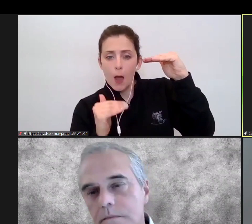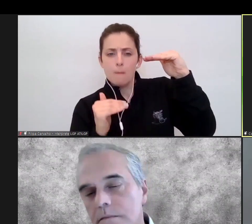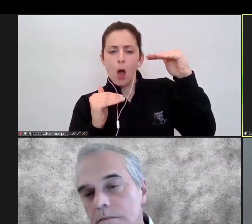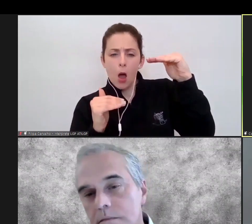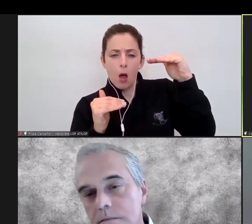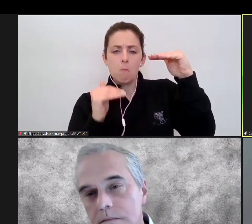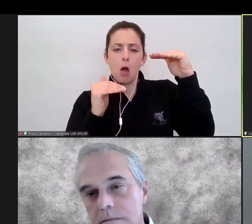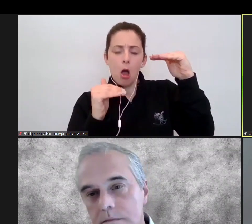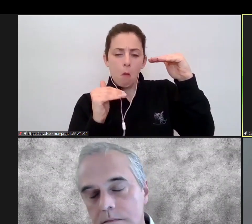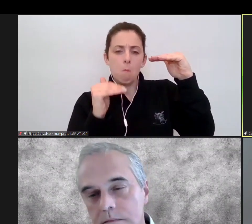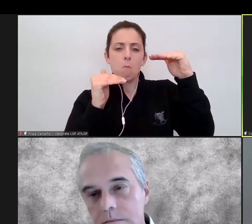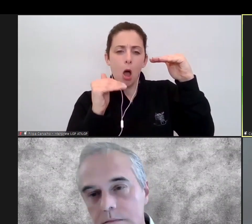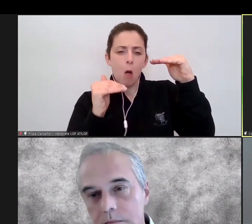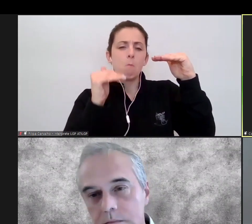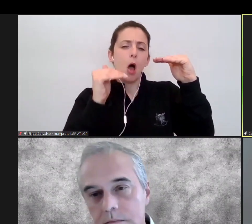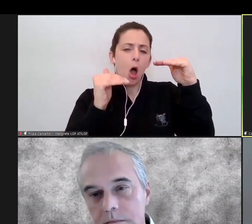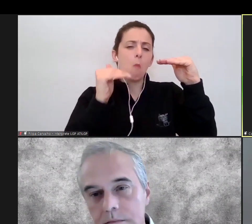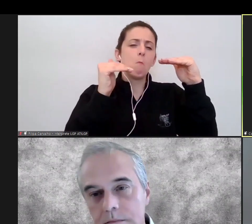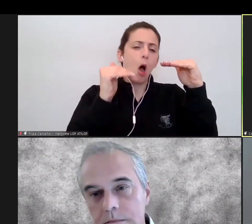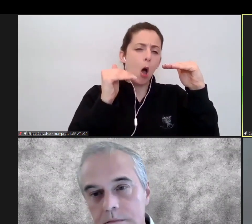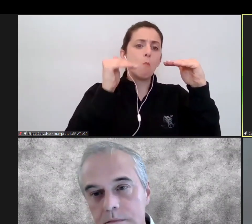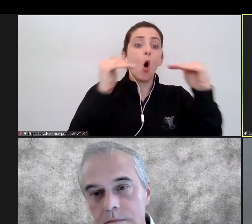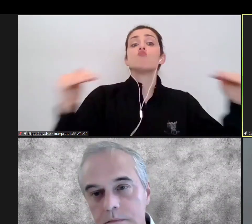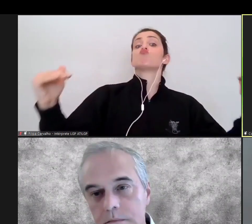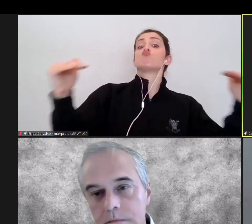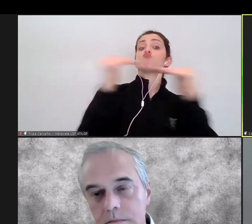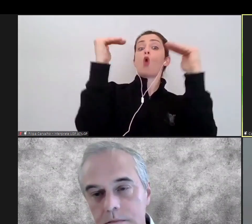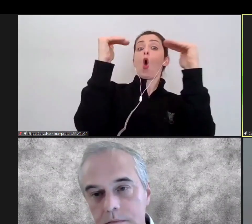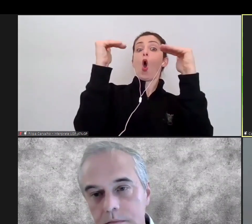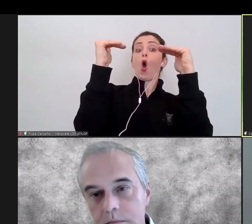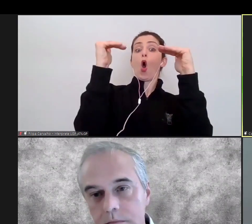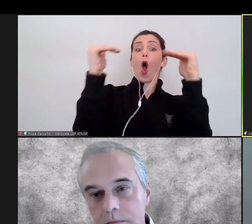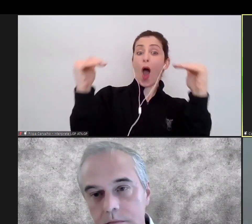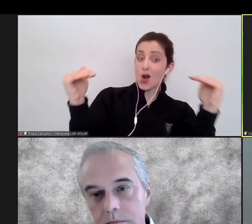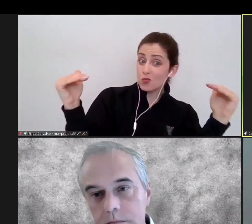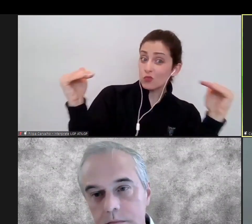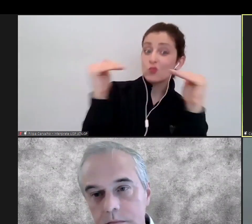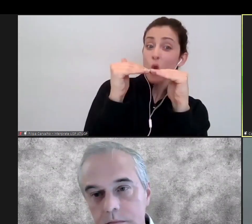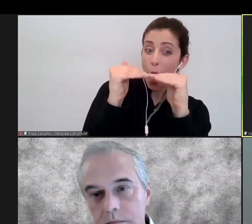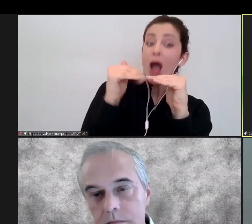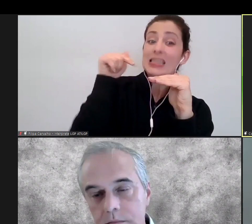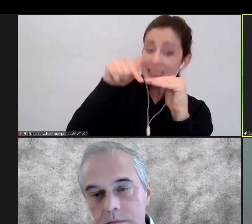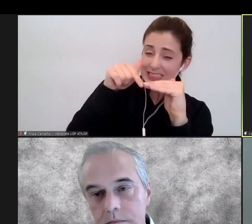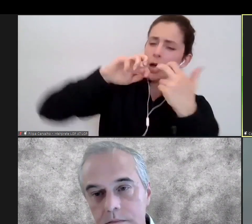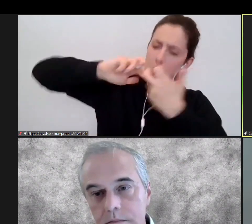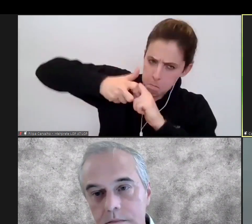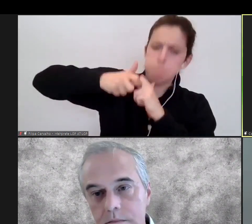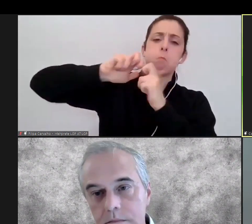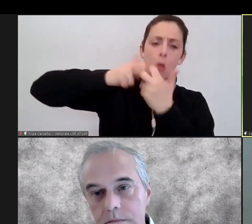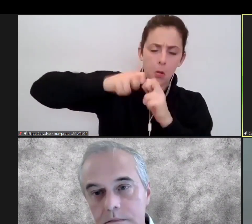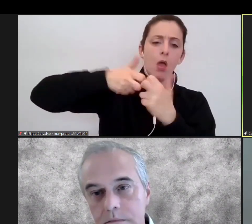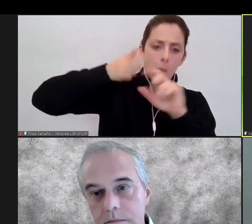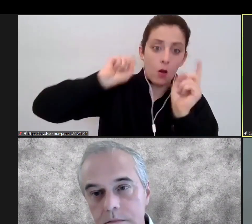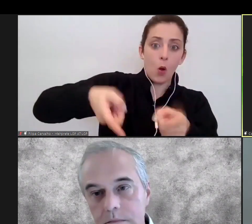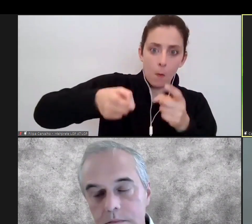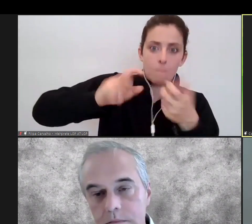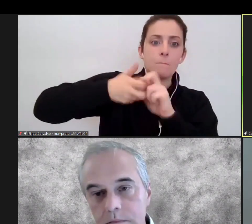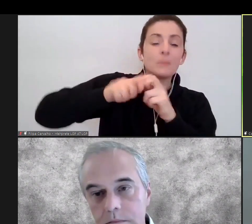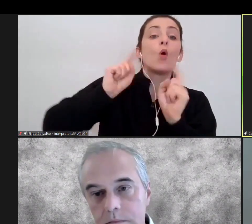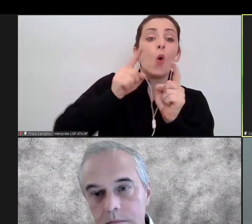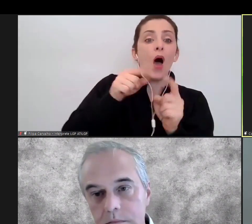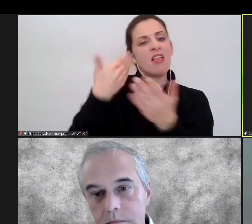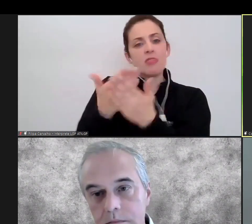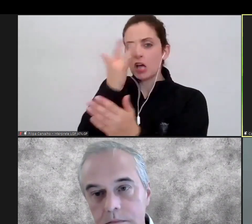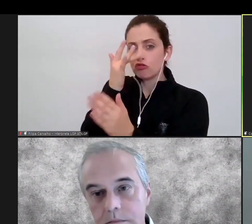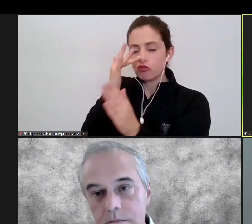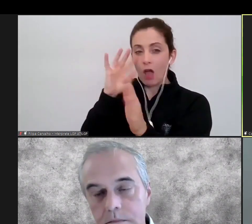que estão, de repente, exatamente ao mesmo nível, né? E aqui começa o problema. Aqui começam as tentativas de invisibilizar aquela mulher